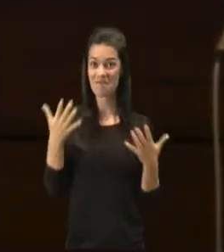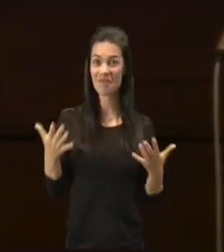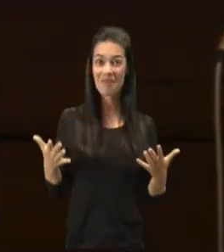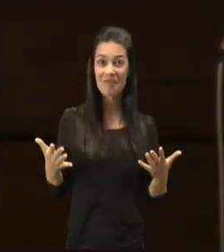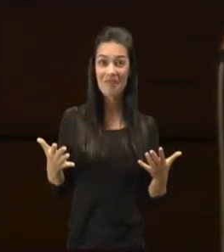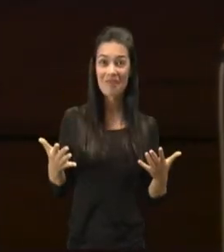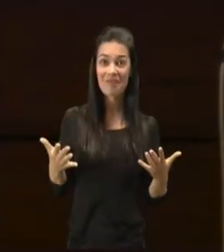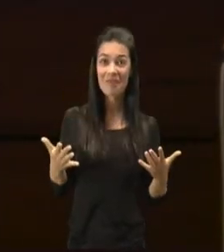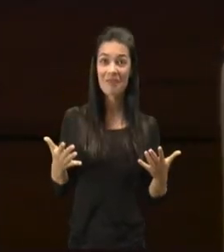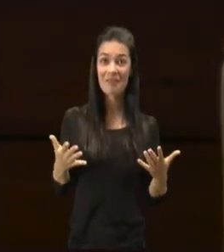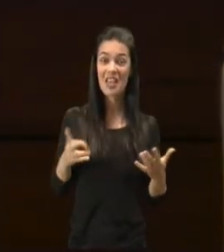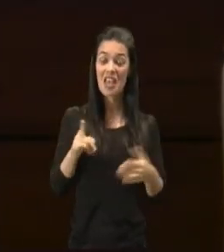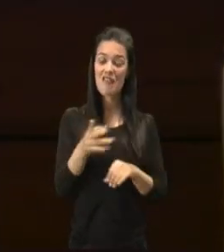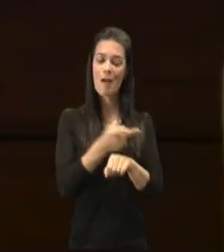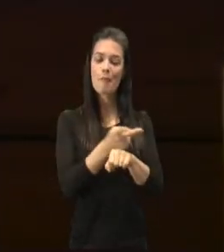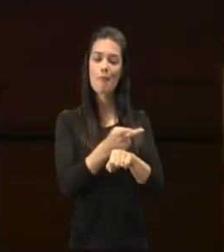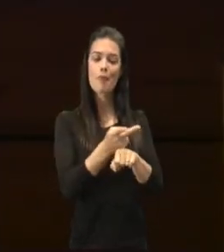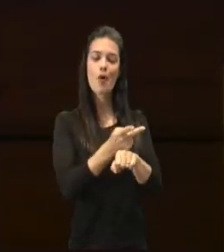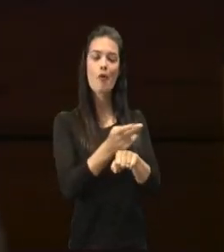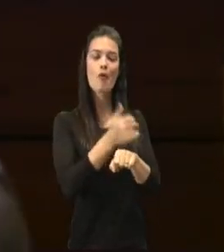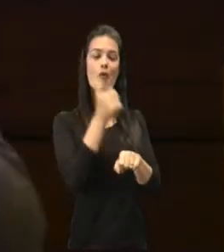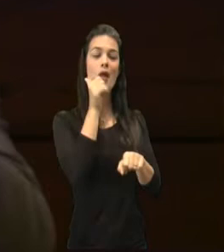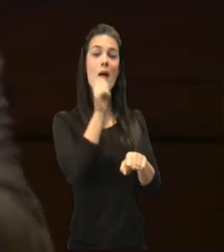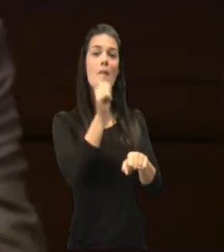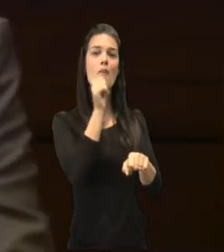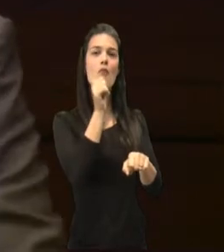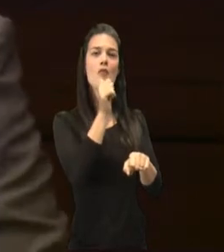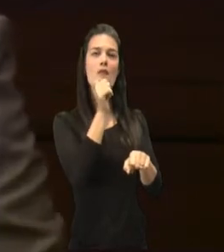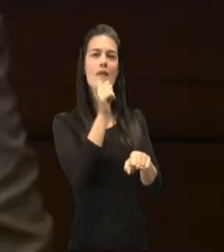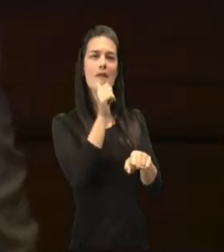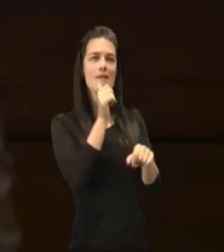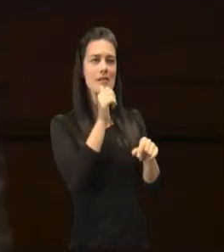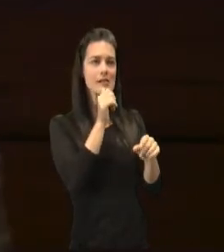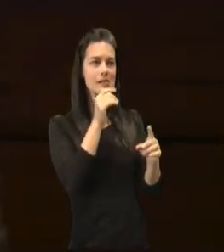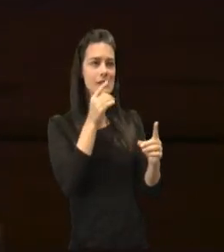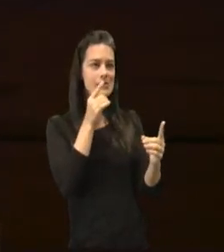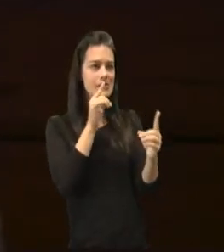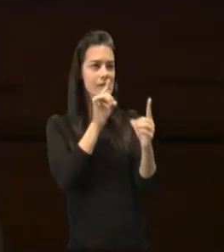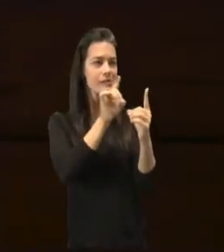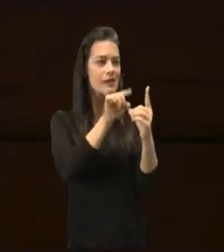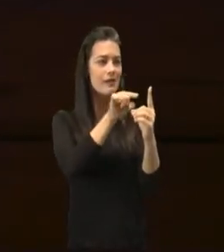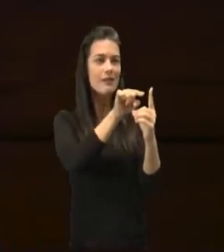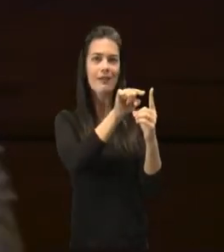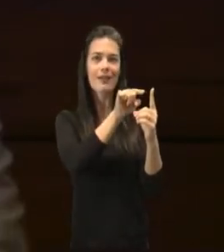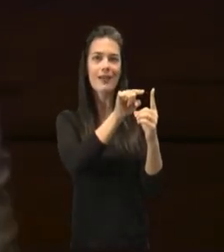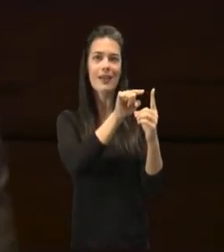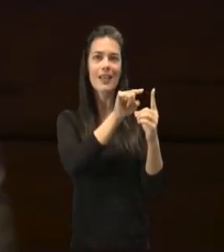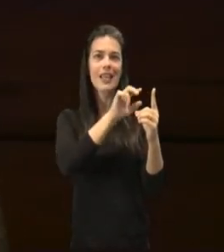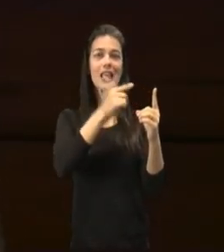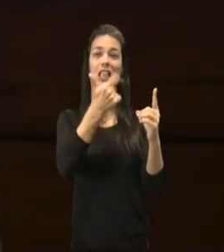não estavam de acordo com aquilo que Deus tinha traçado para ele. Ele tem um